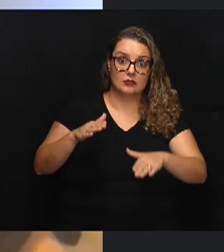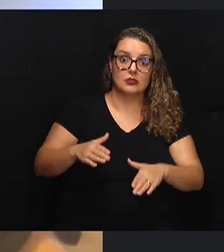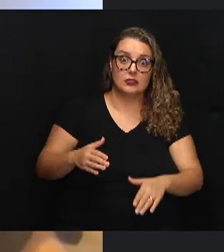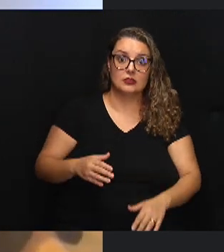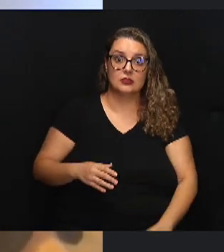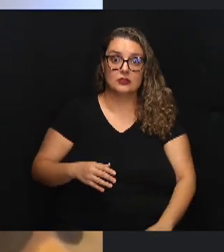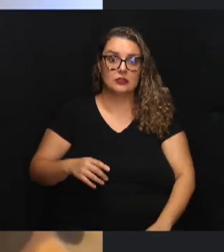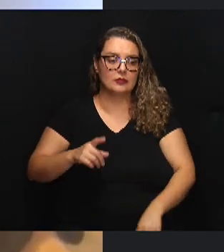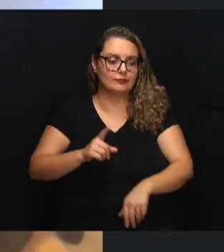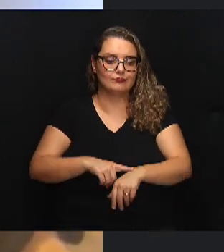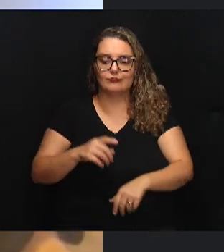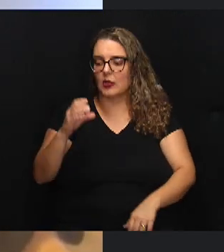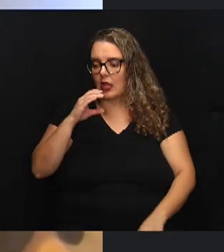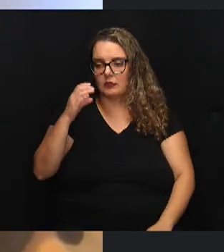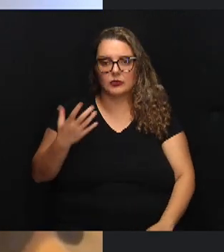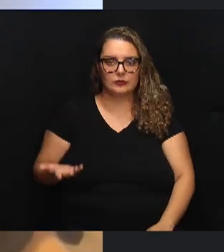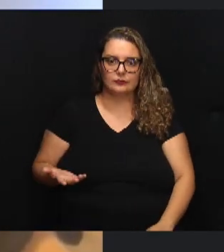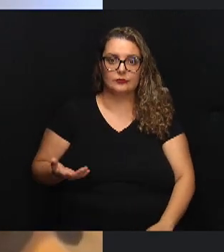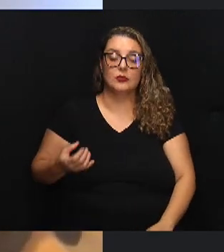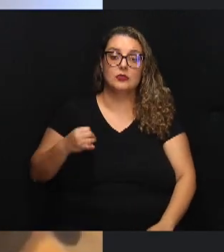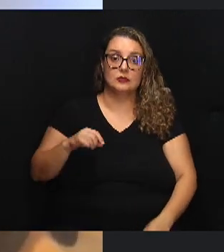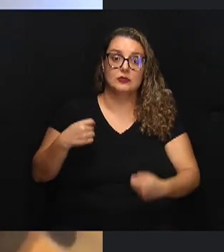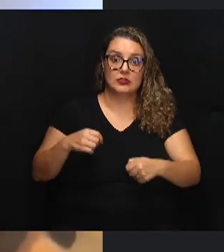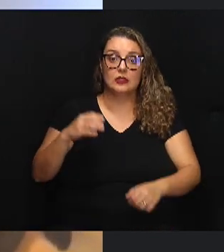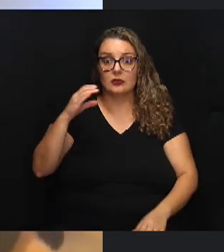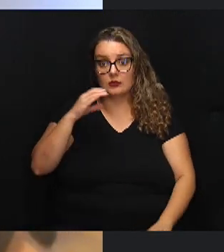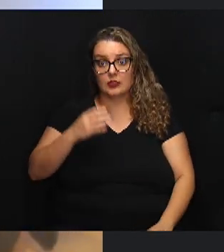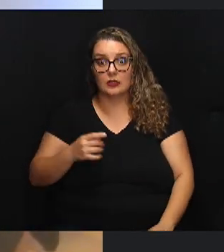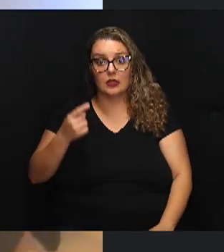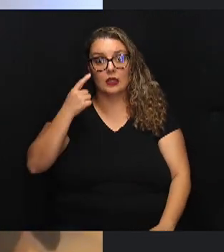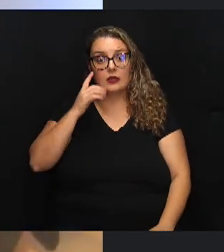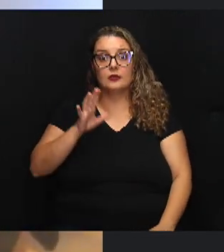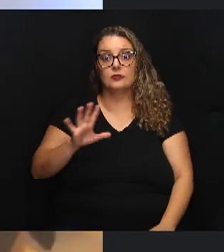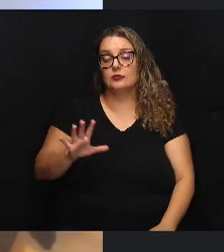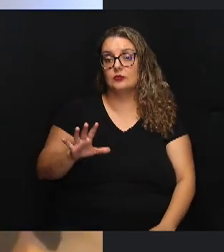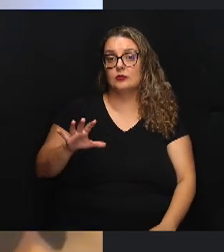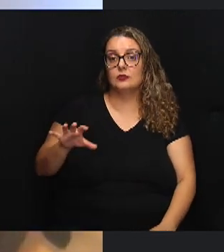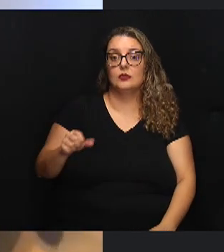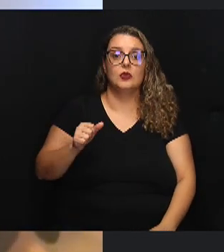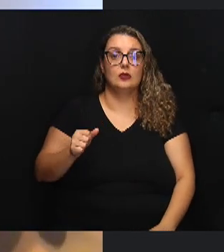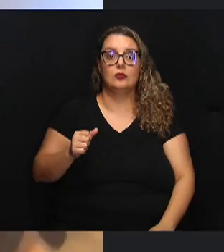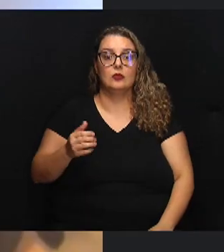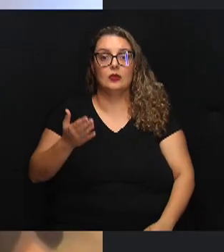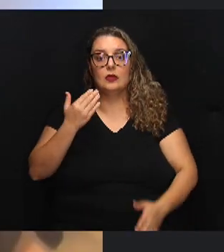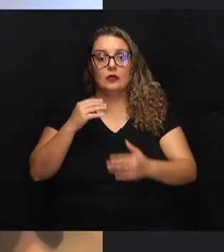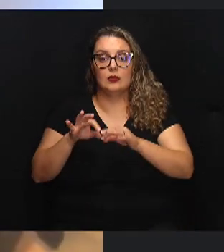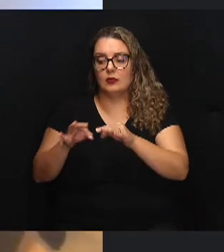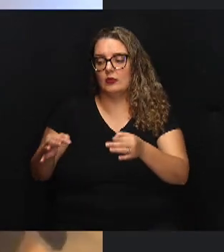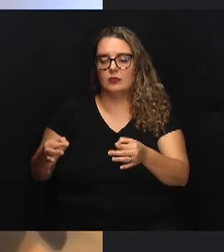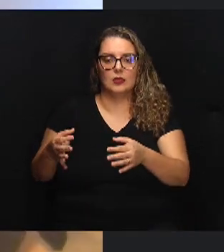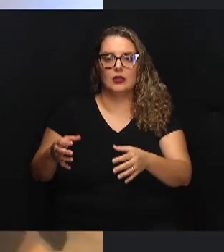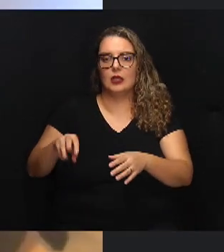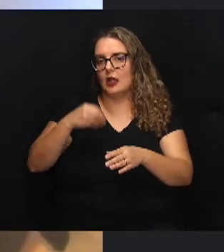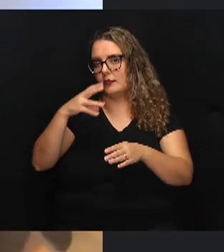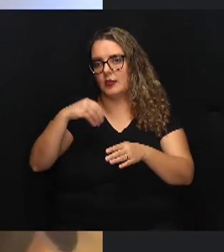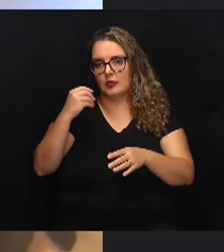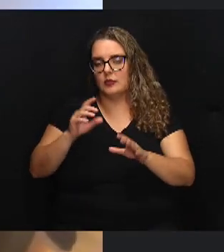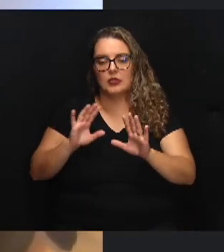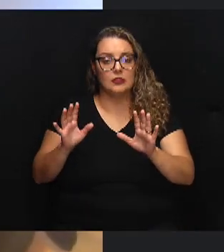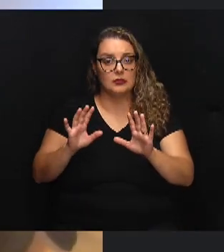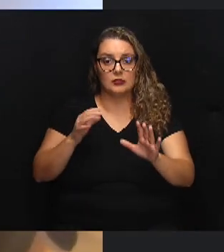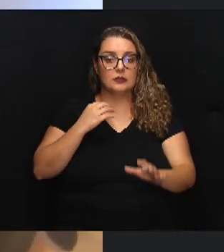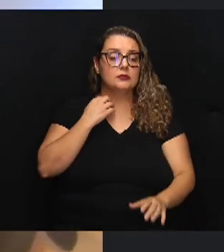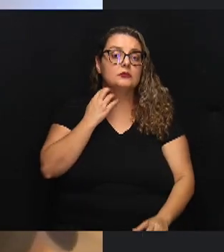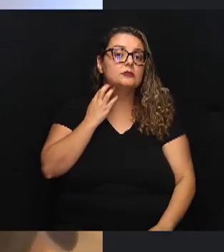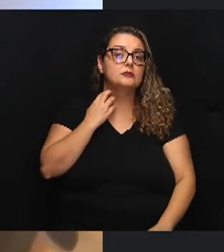praticidade. Então, se a gente precisa de praticidade, a ideia não é a gente pegar aquele alimento que a gente só precisa desembalar rapidamente e comer